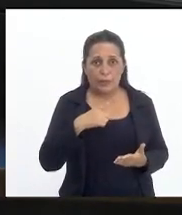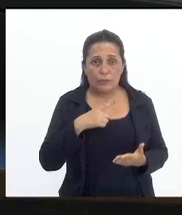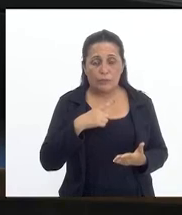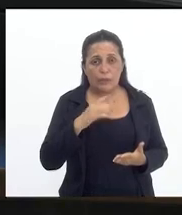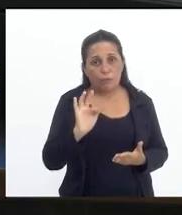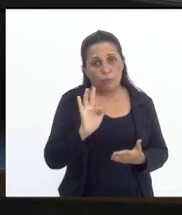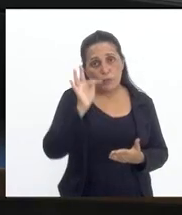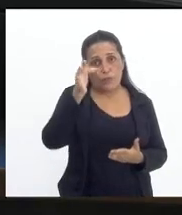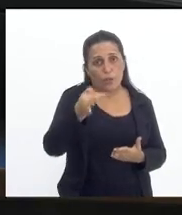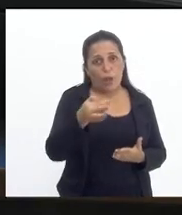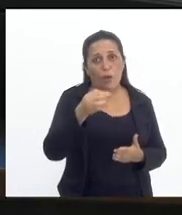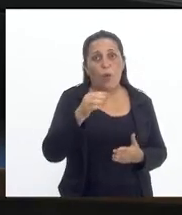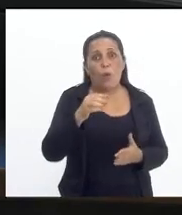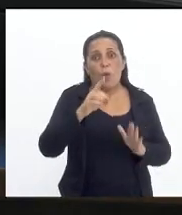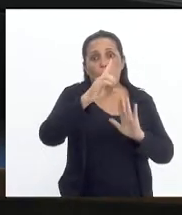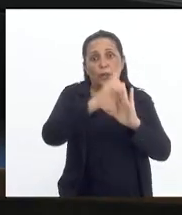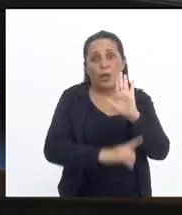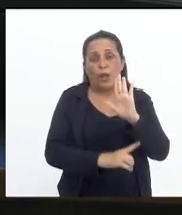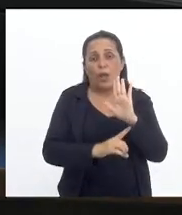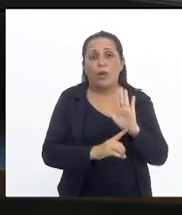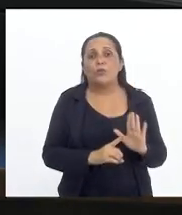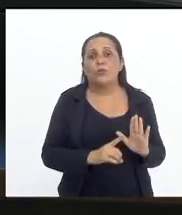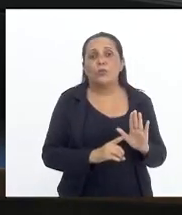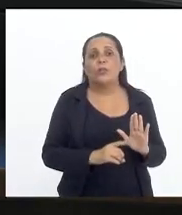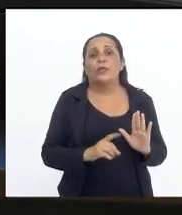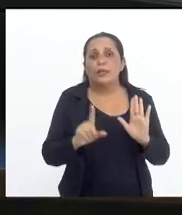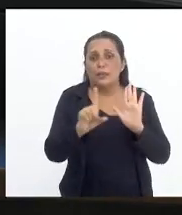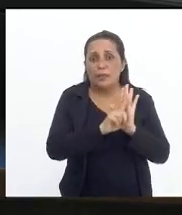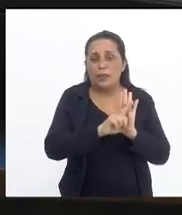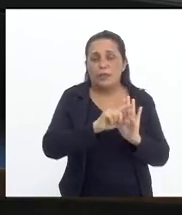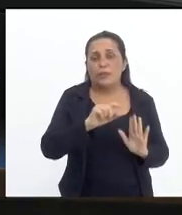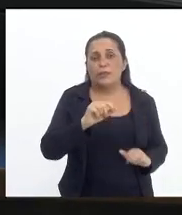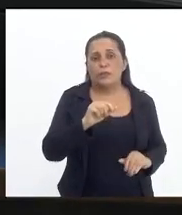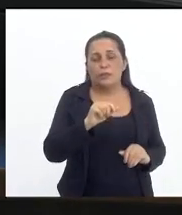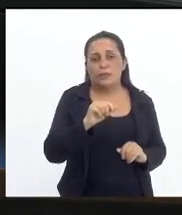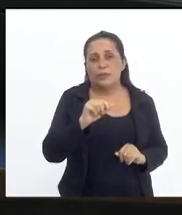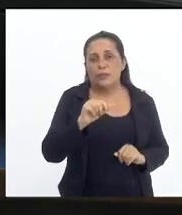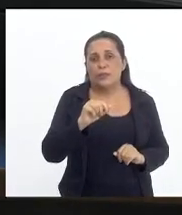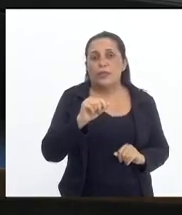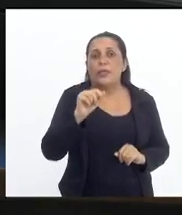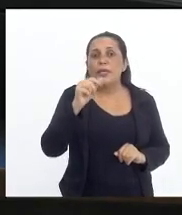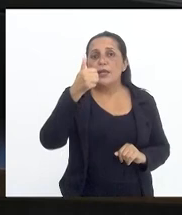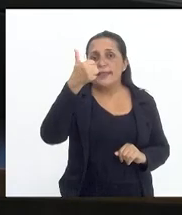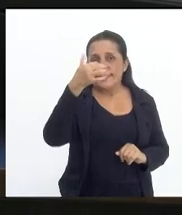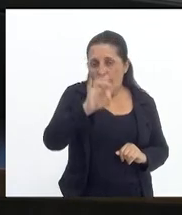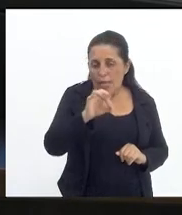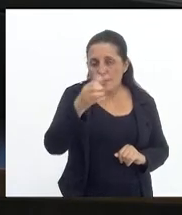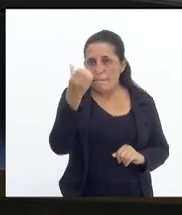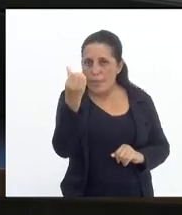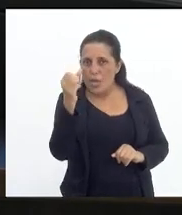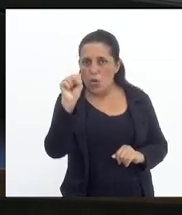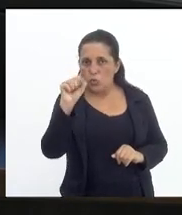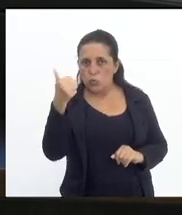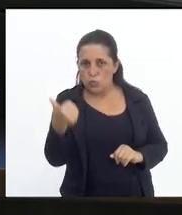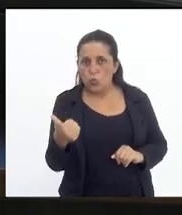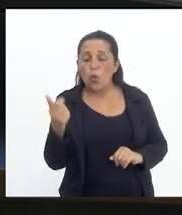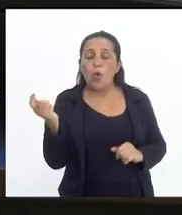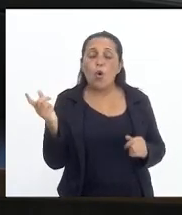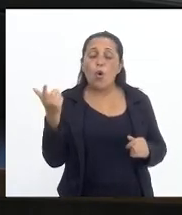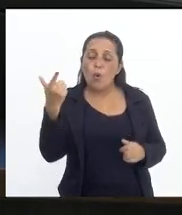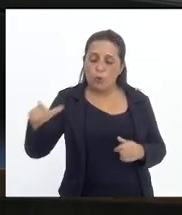no Decreto que regulamentou a 178 que o decreto 10681 e a outra possibilidade